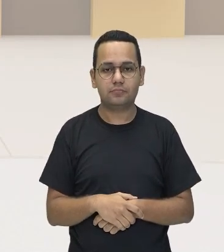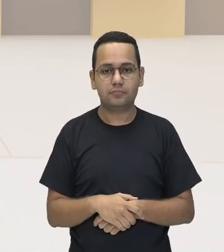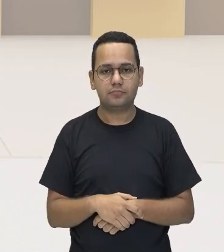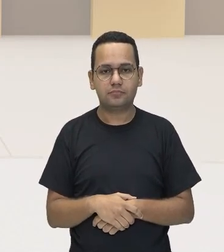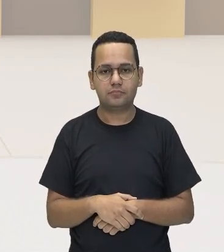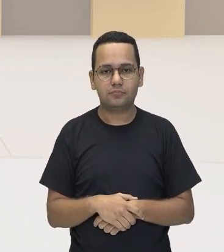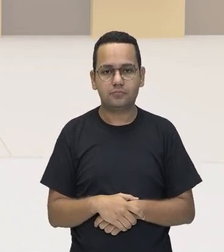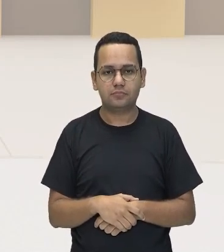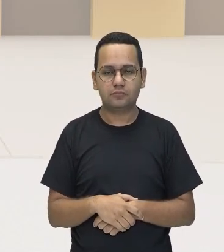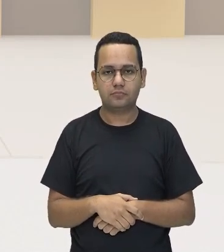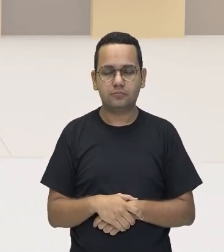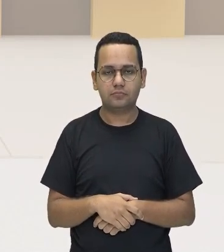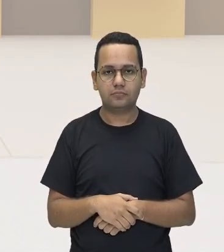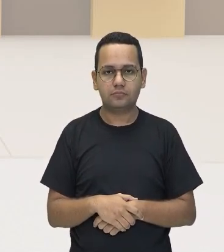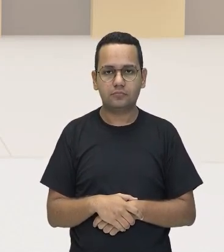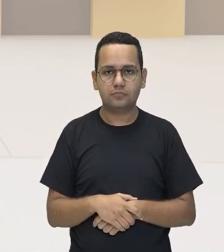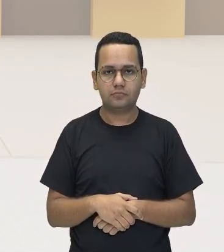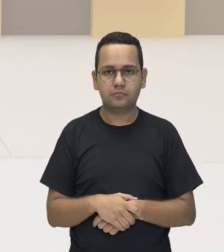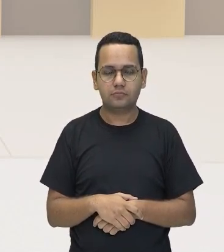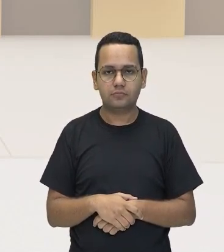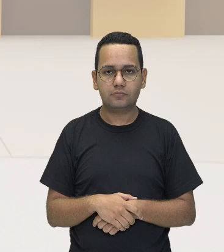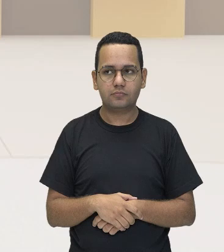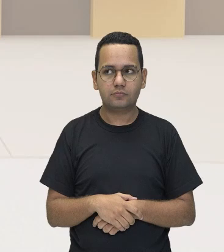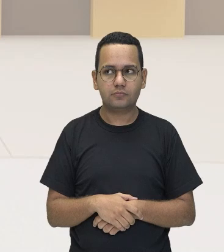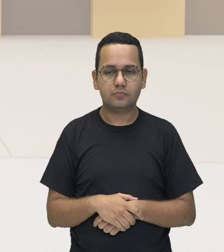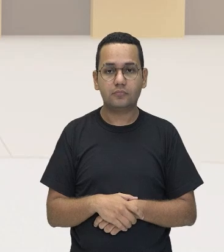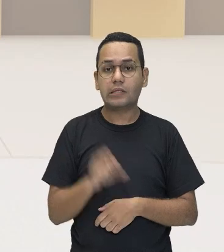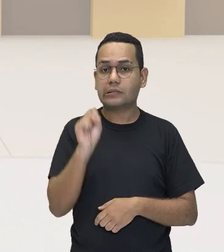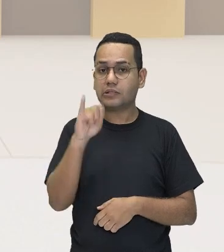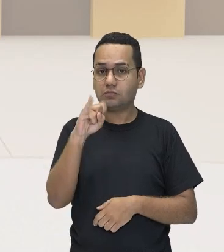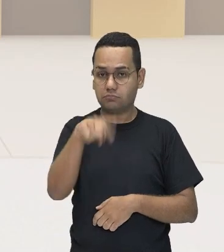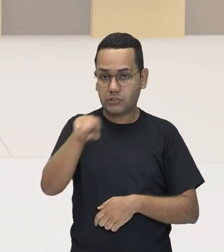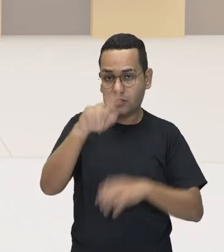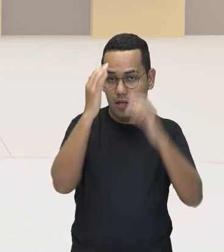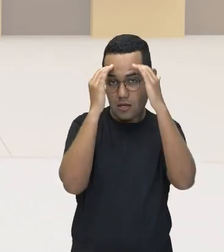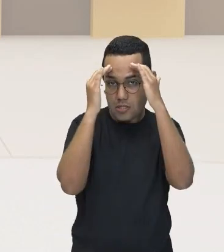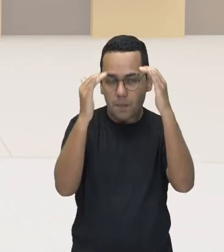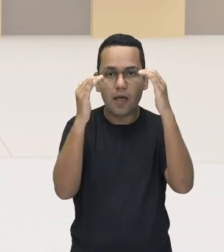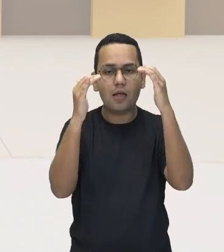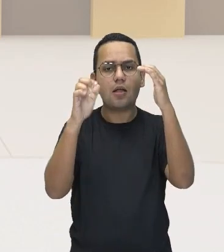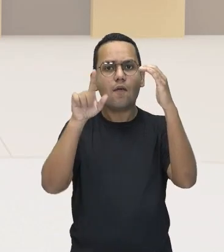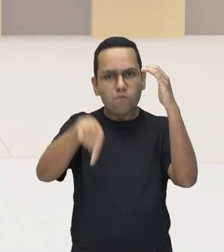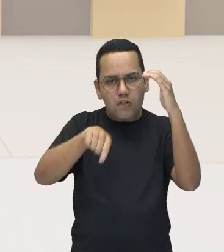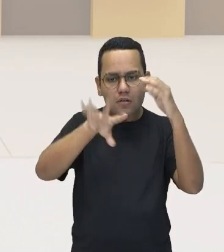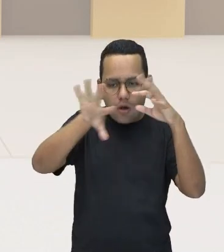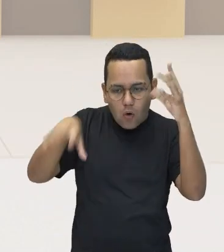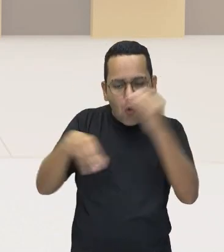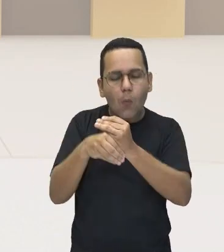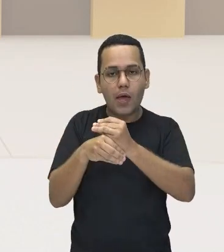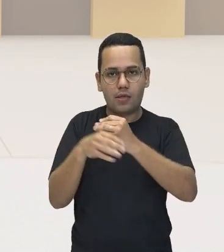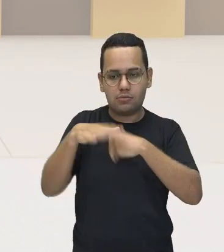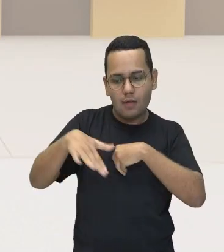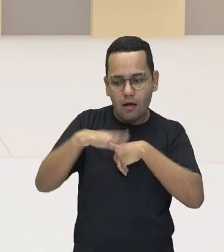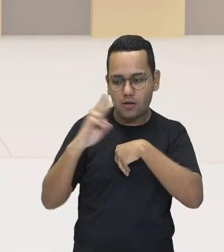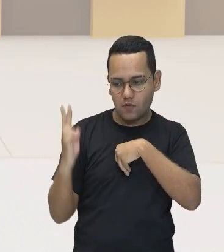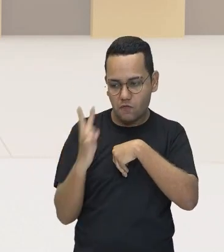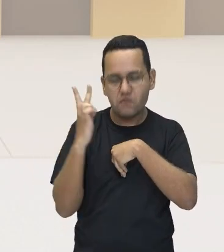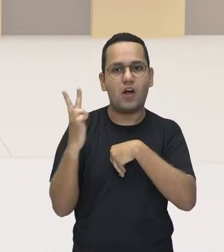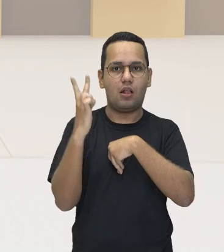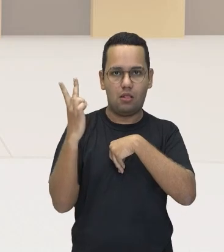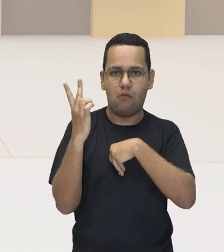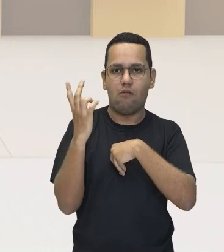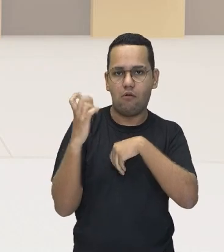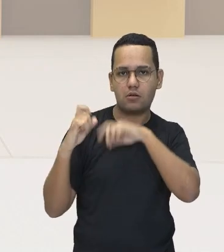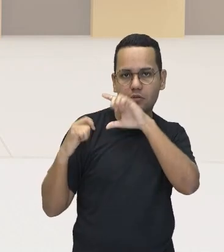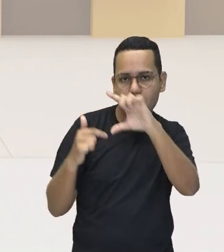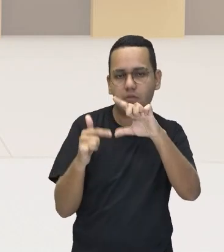você respeita, você inclui valorizar os conhecimentos tradicionais, as práticas culturais, as formas